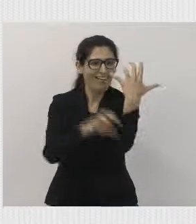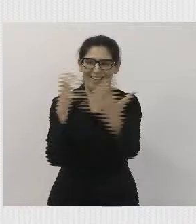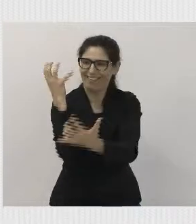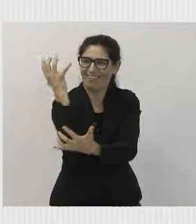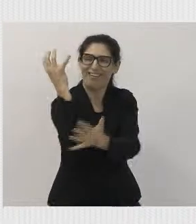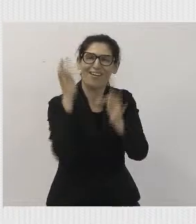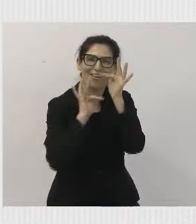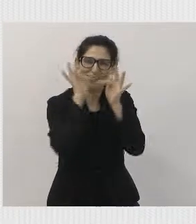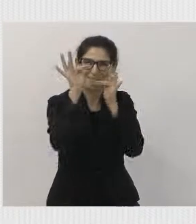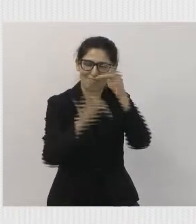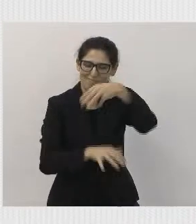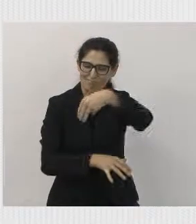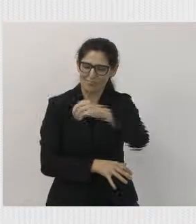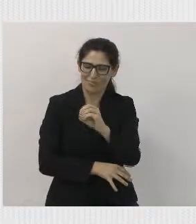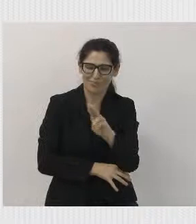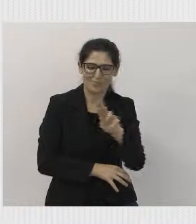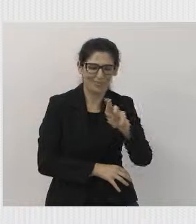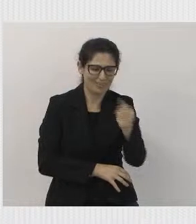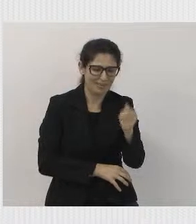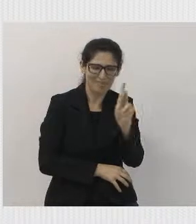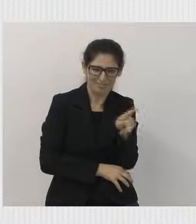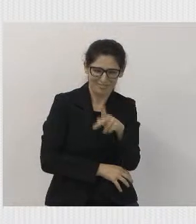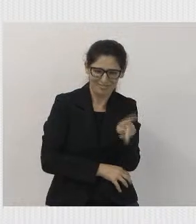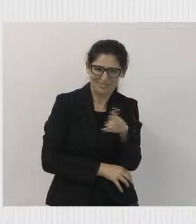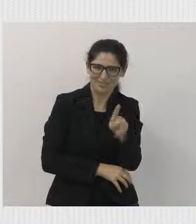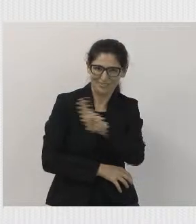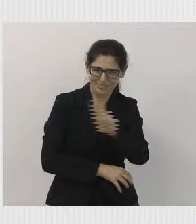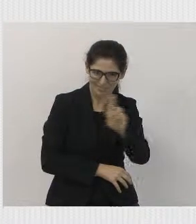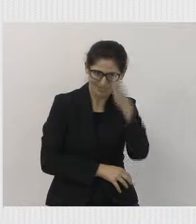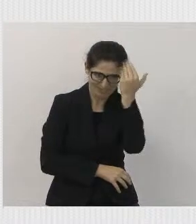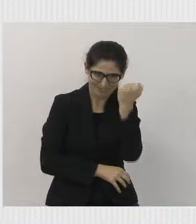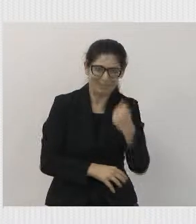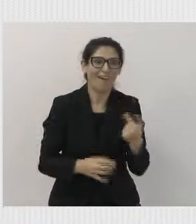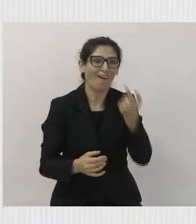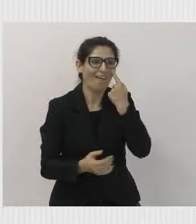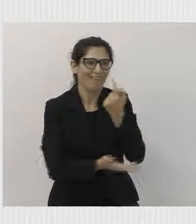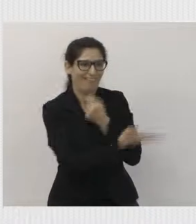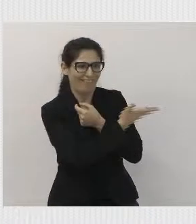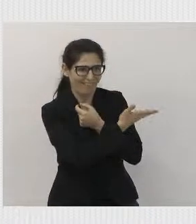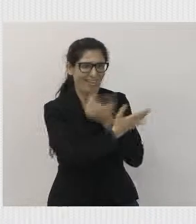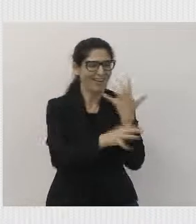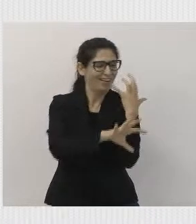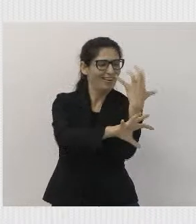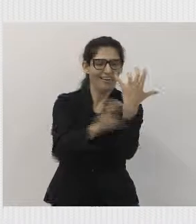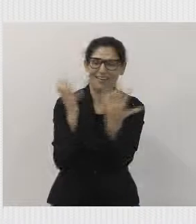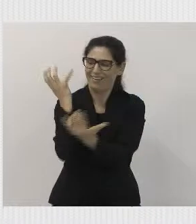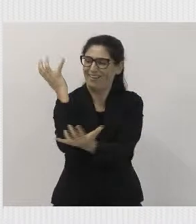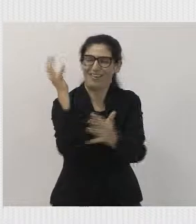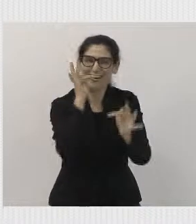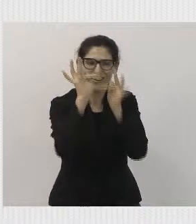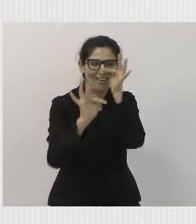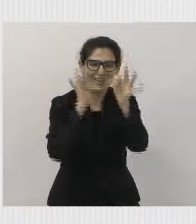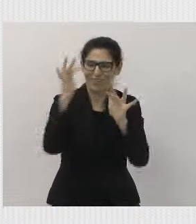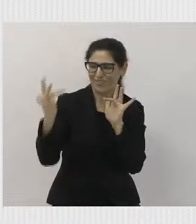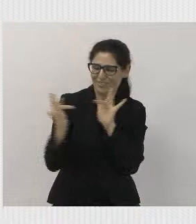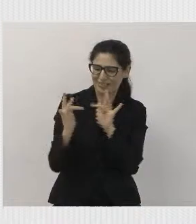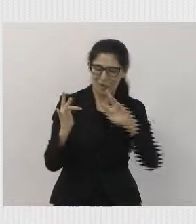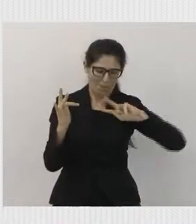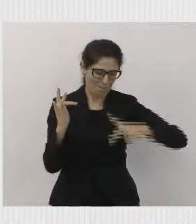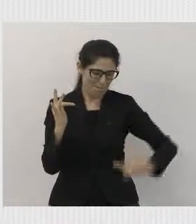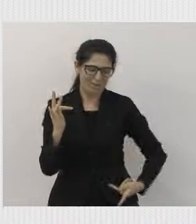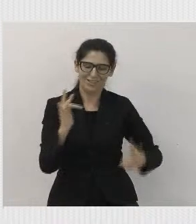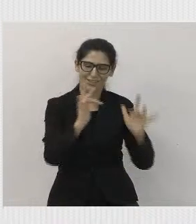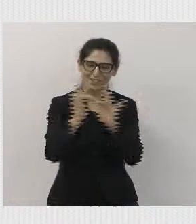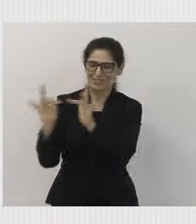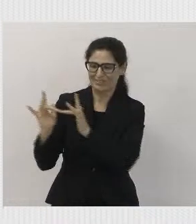Moura, um projeto do meio ambiente. Então, oxigena a mente da gente, em contato com o meio ambiente, e é monitorado.